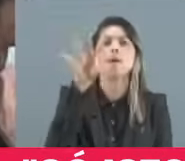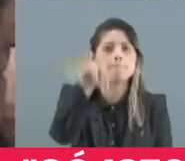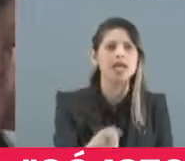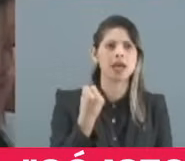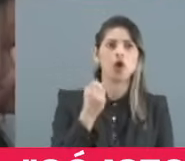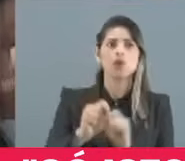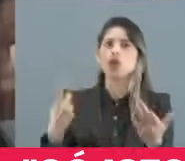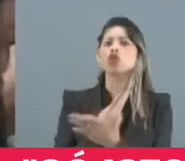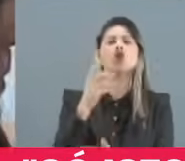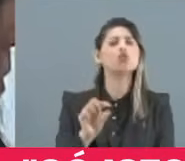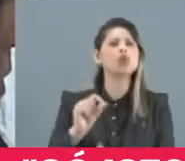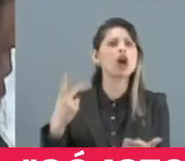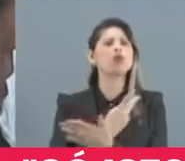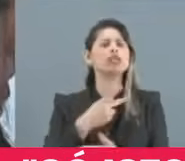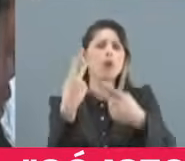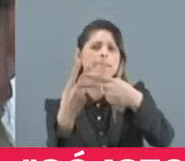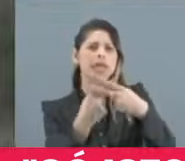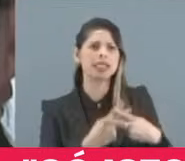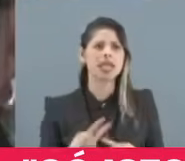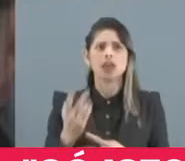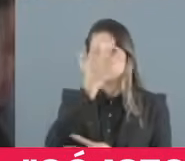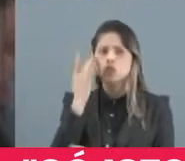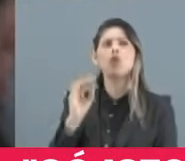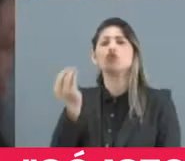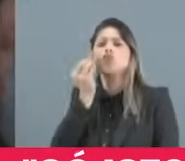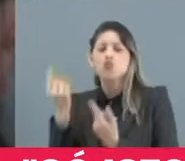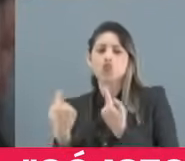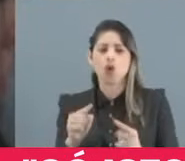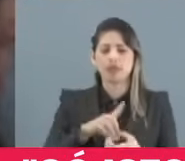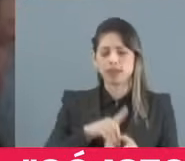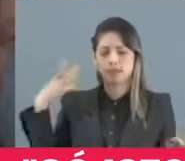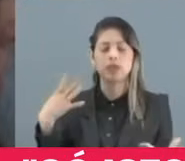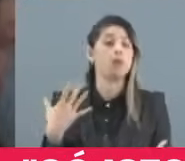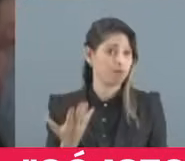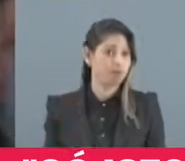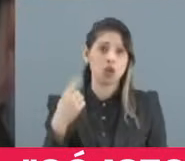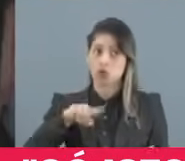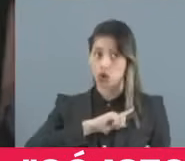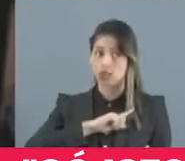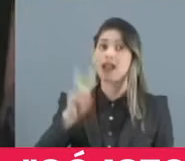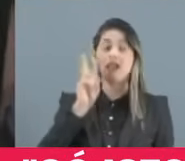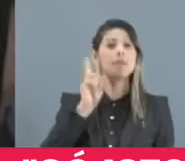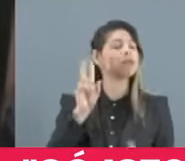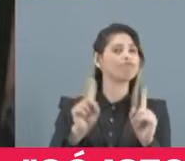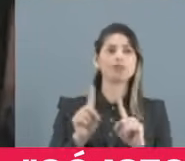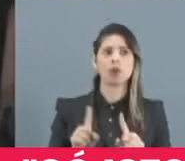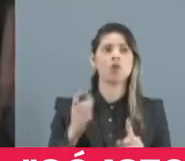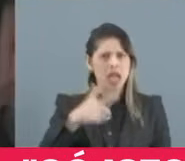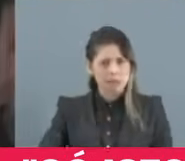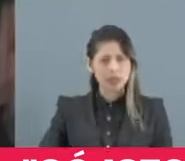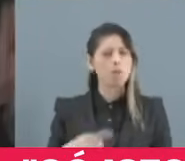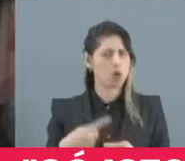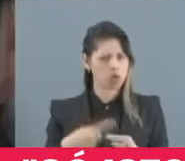essa tutela do Estado para prender todas essas pessoas que atentaram contra a democracia. É lembrar para jamais se repetir, porque